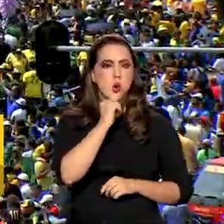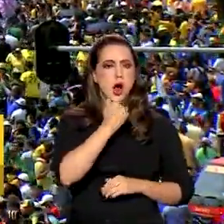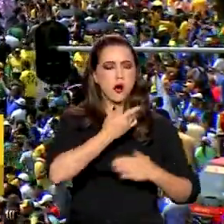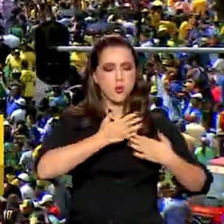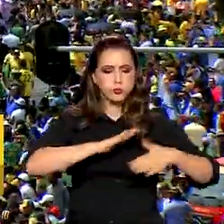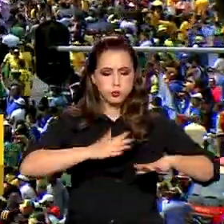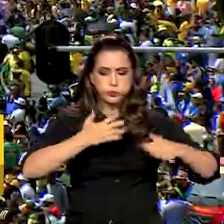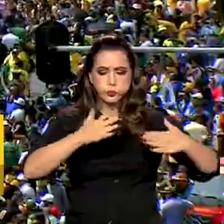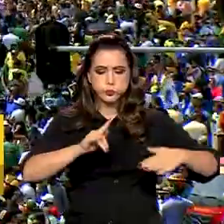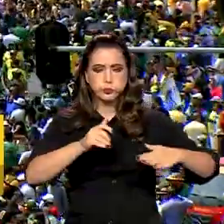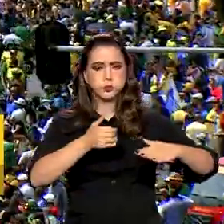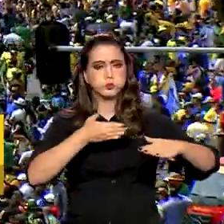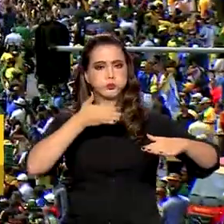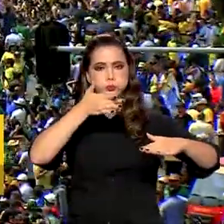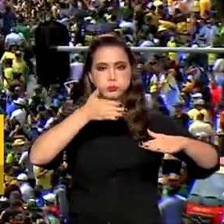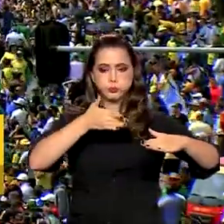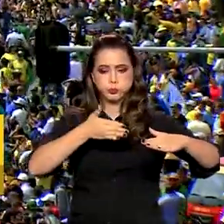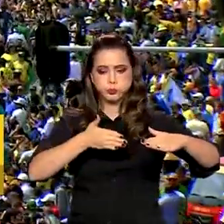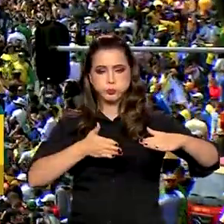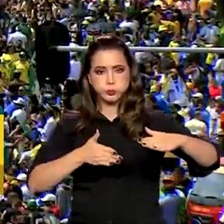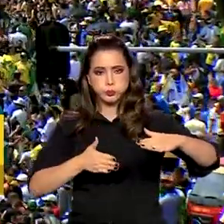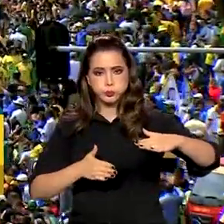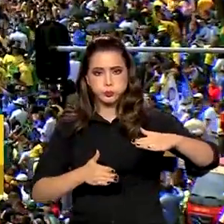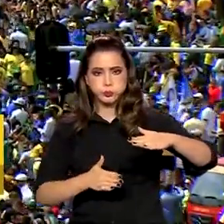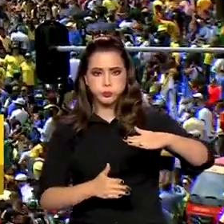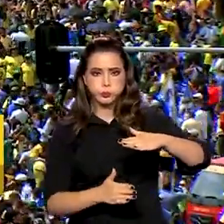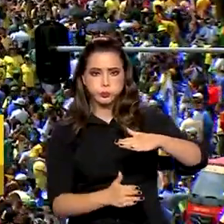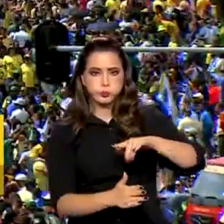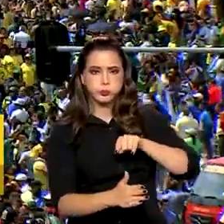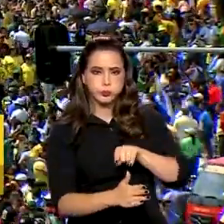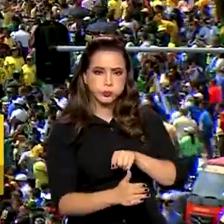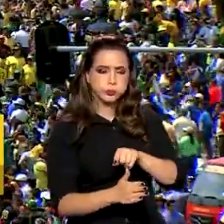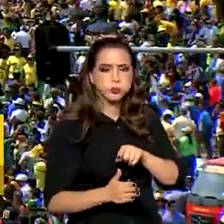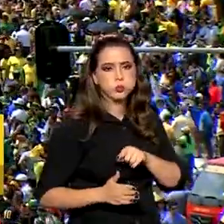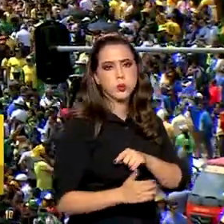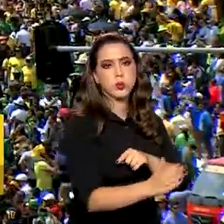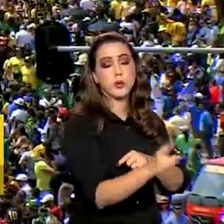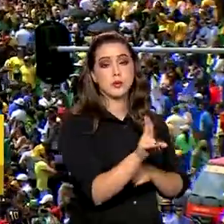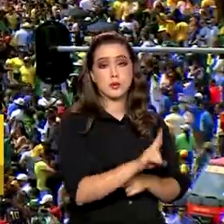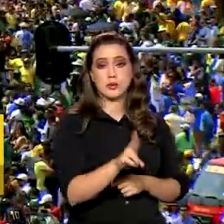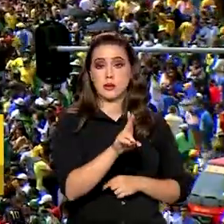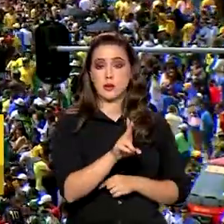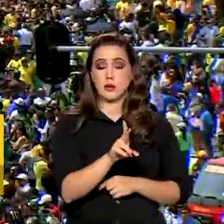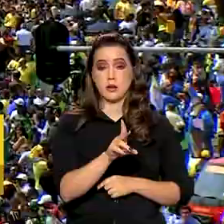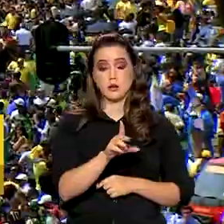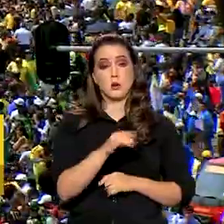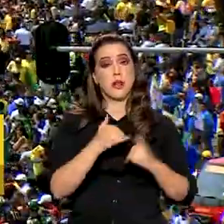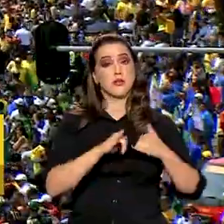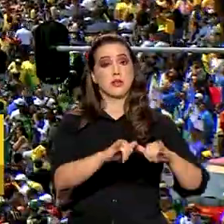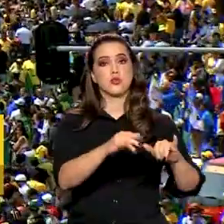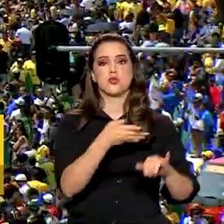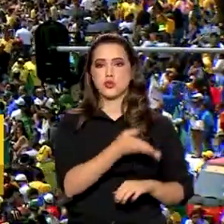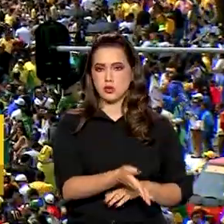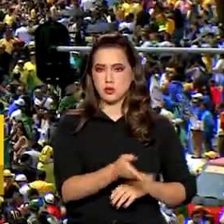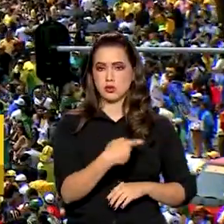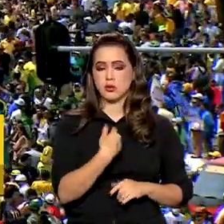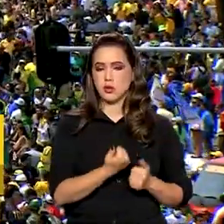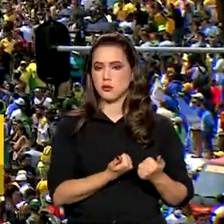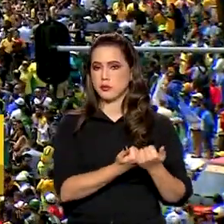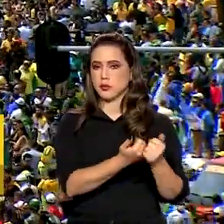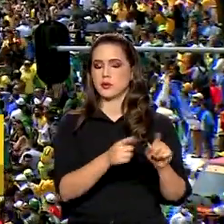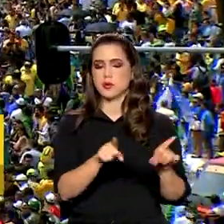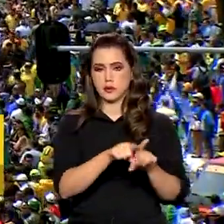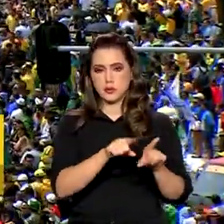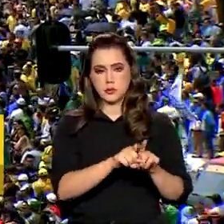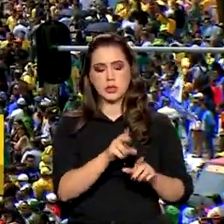estamos desenvolvendo, com os 4 submarinos de propulsão diesel elétrica, e vai culminar